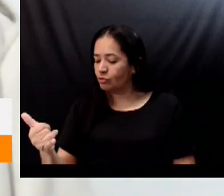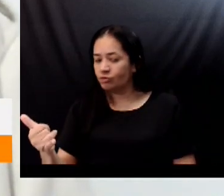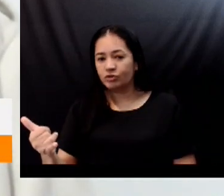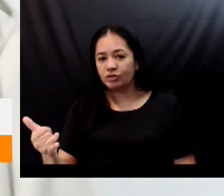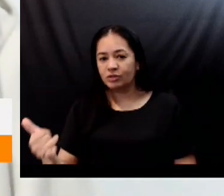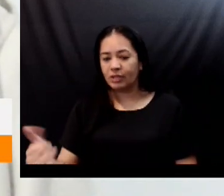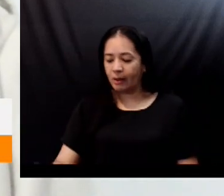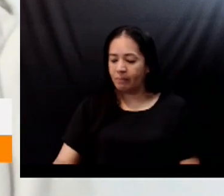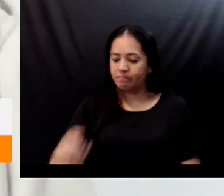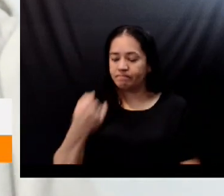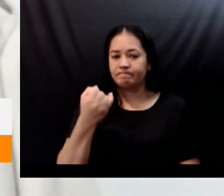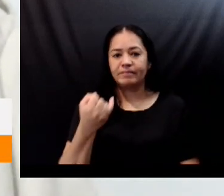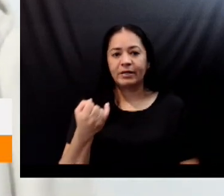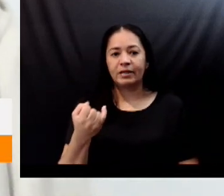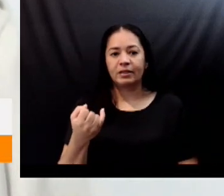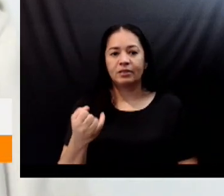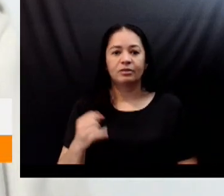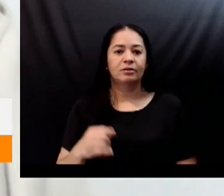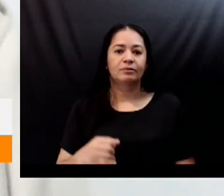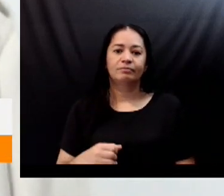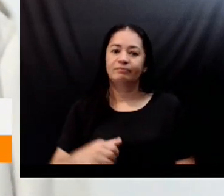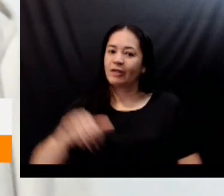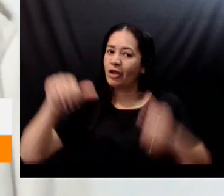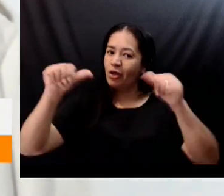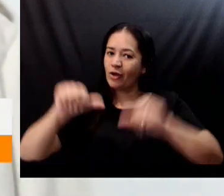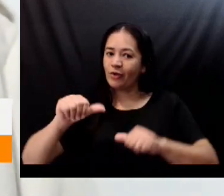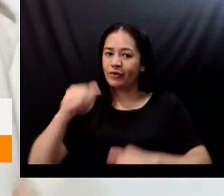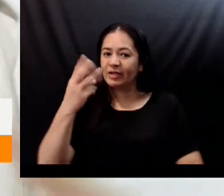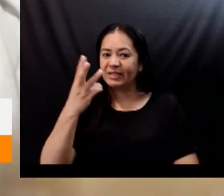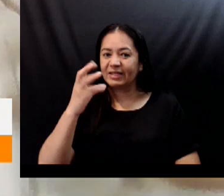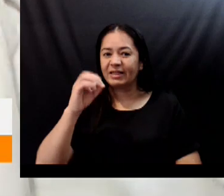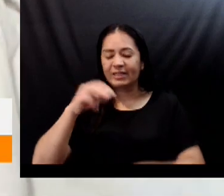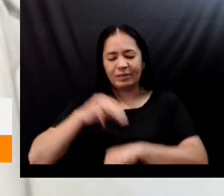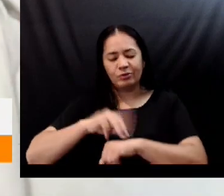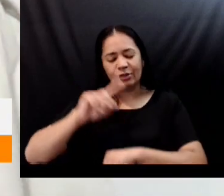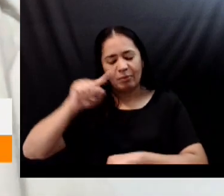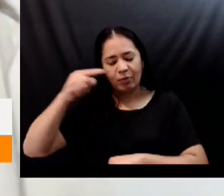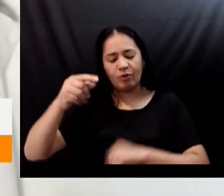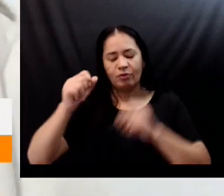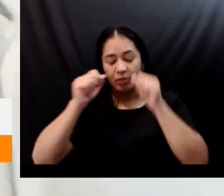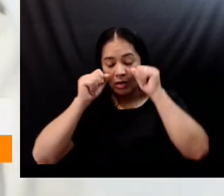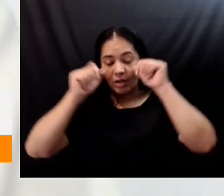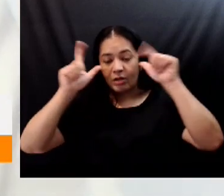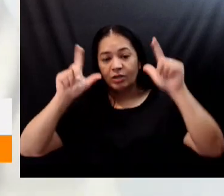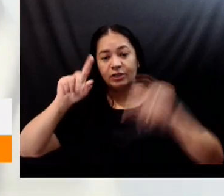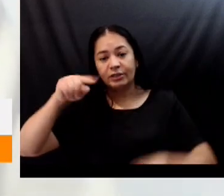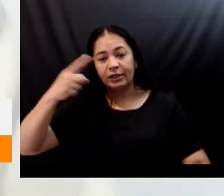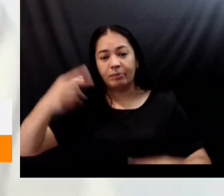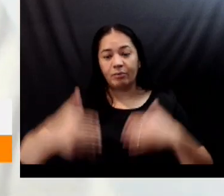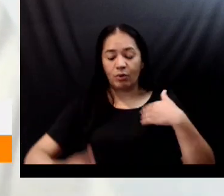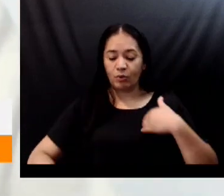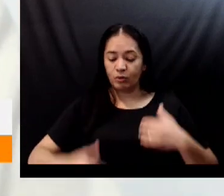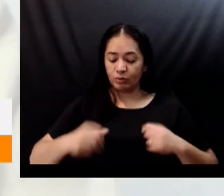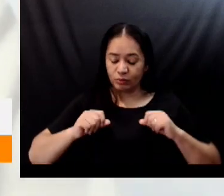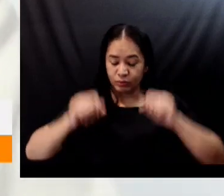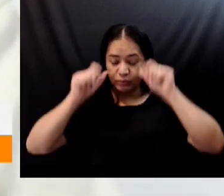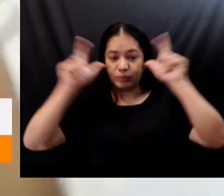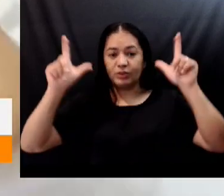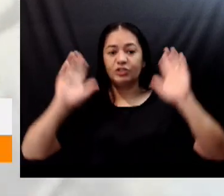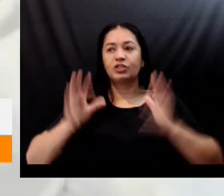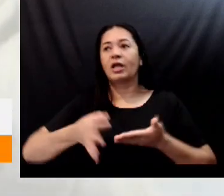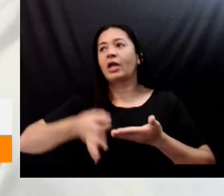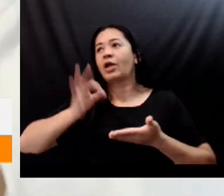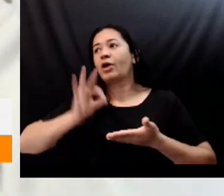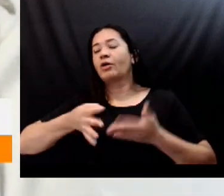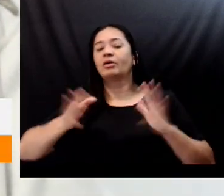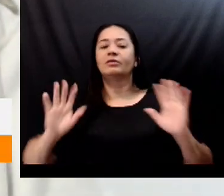por exemplo. Então, 30 minutos depois que você acordou, depois que seu corpo despertou, depois que você tomou café, a